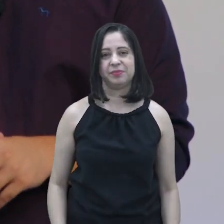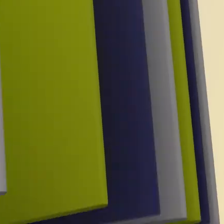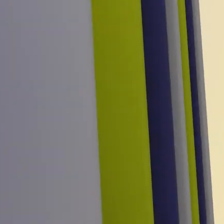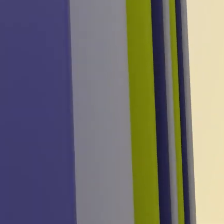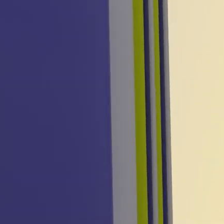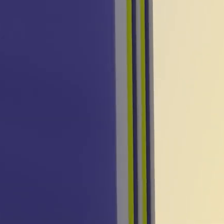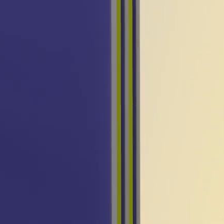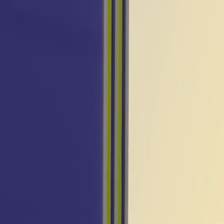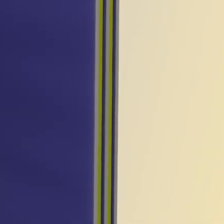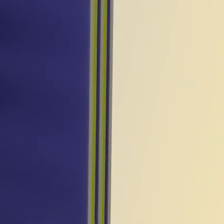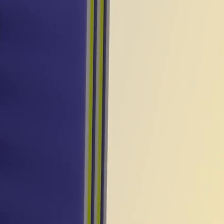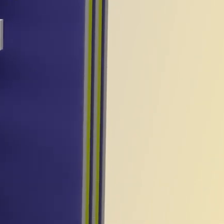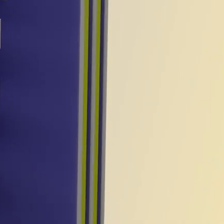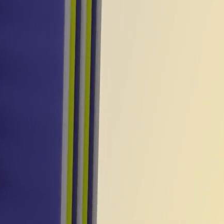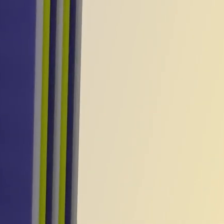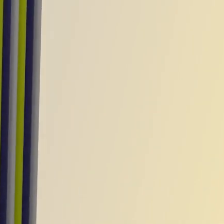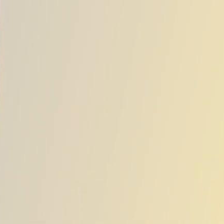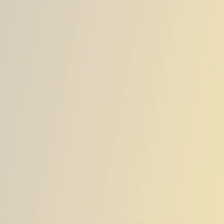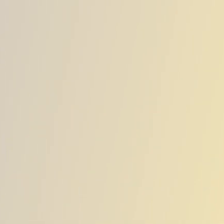legislativo.